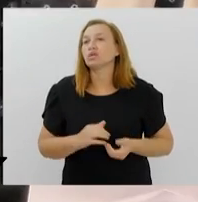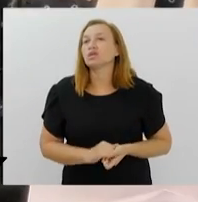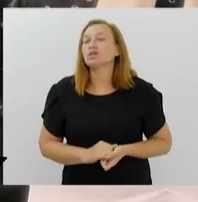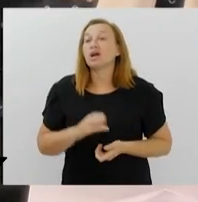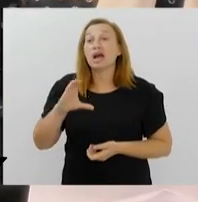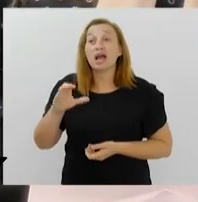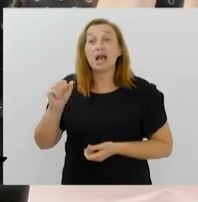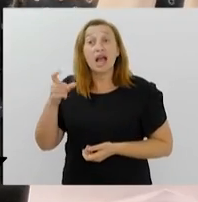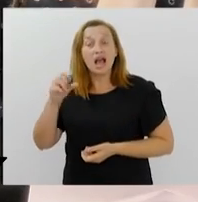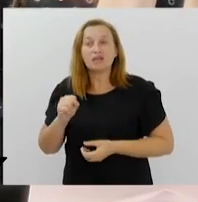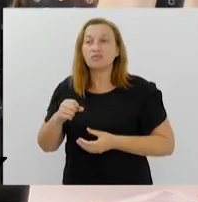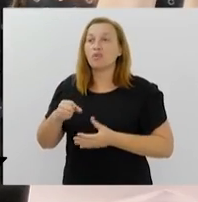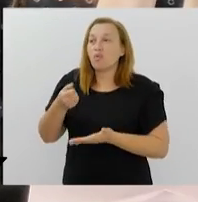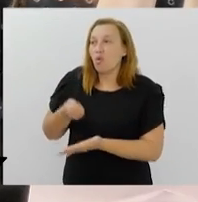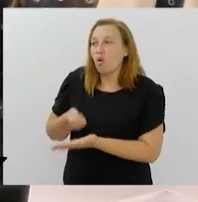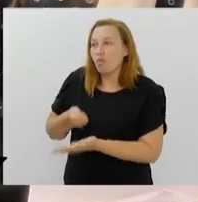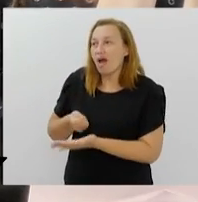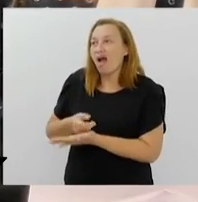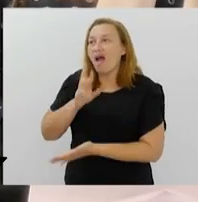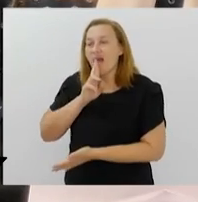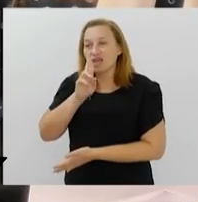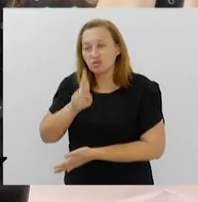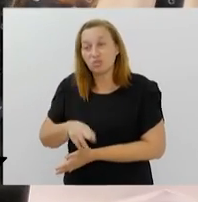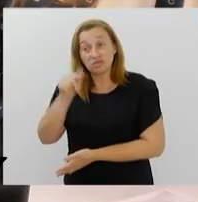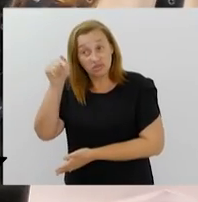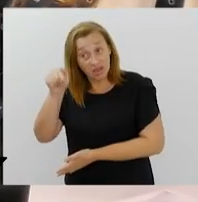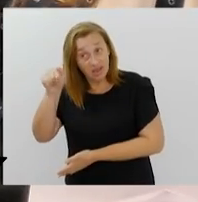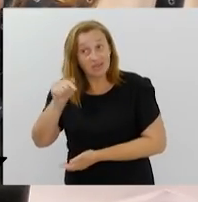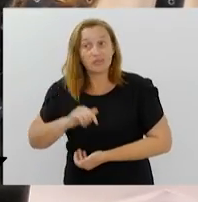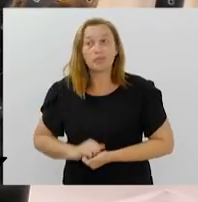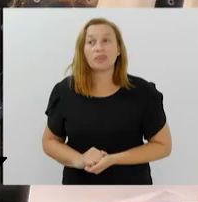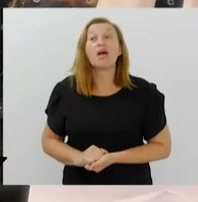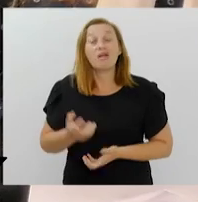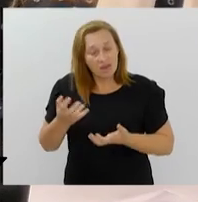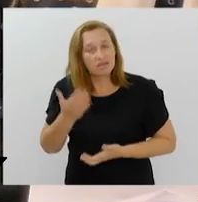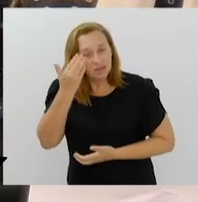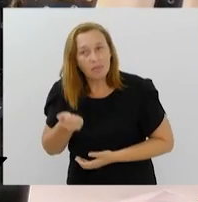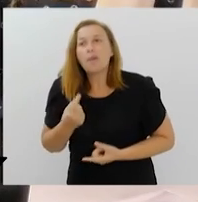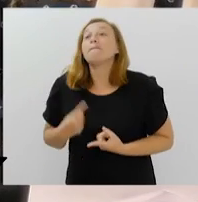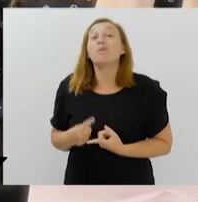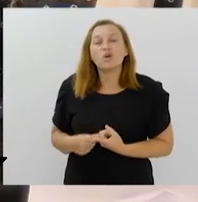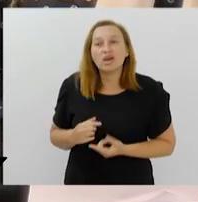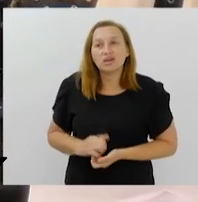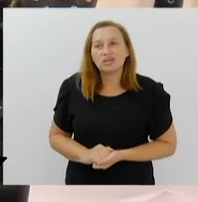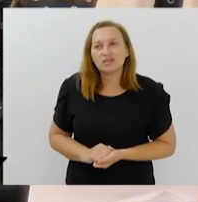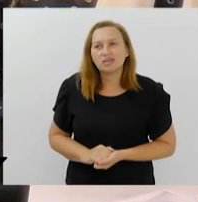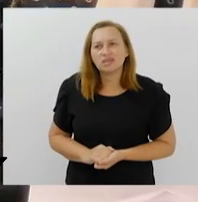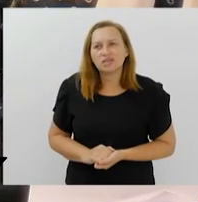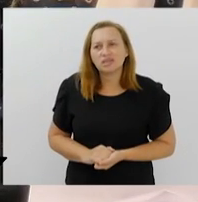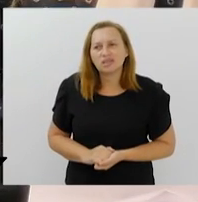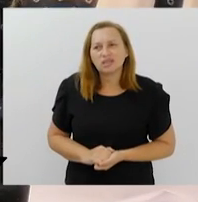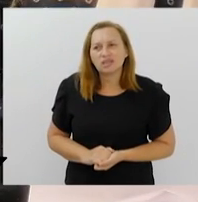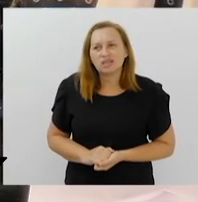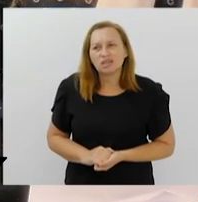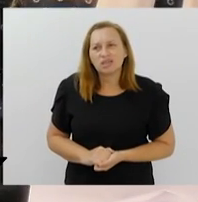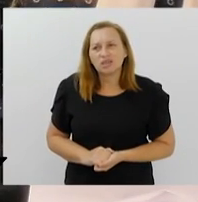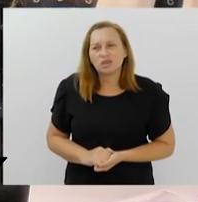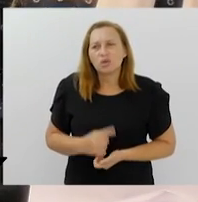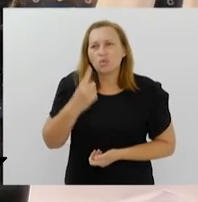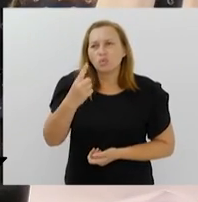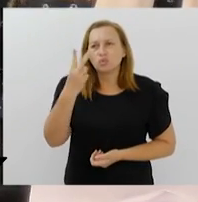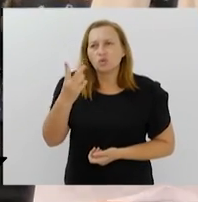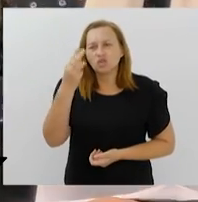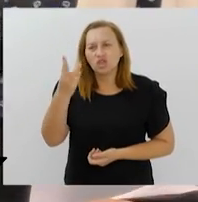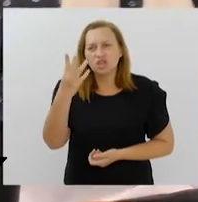Carlos e vou cobrar resposta desse caso aqui quero saber então quero saber por que que não pagou de 1 2